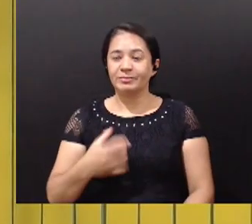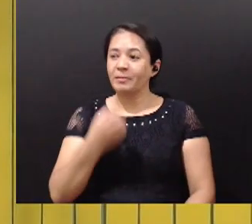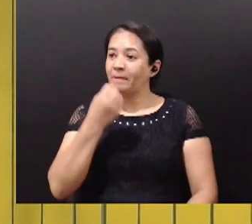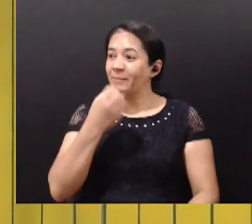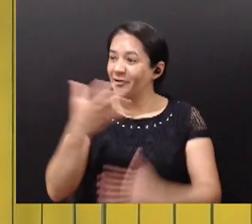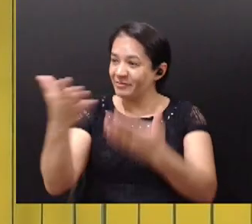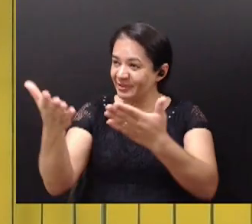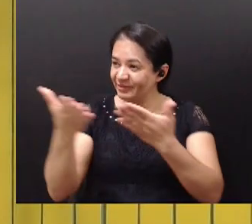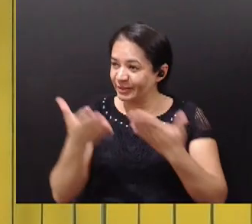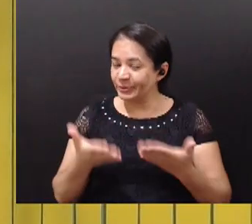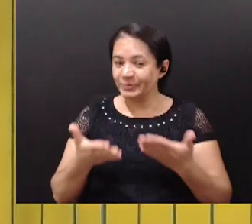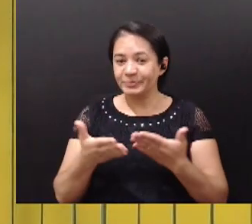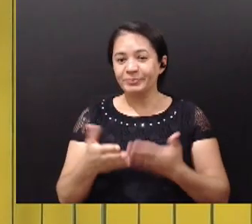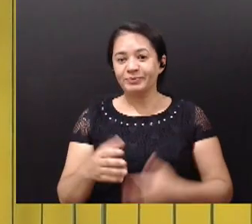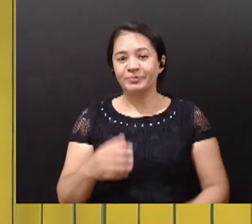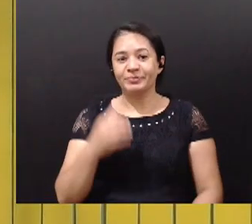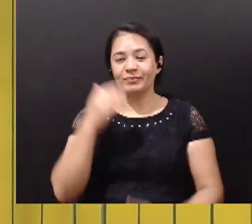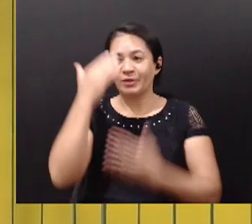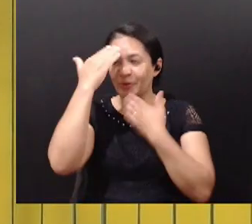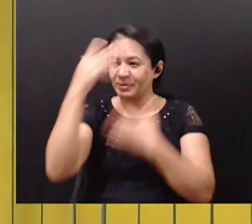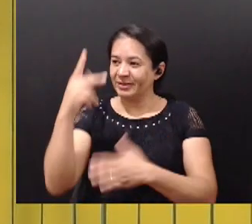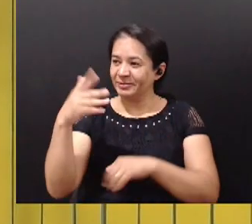bem-vindo. Muito obrigada pela sua participação.